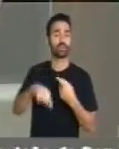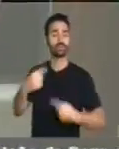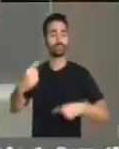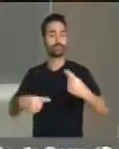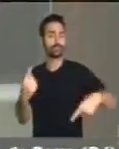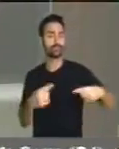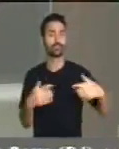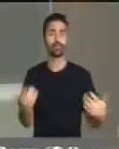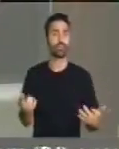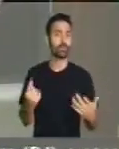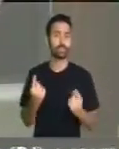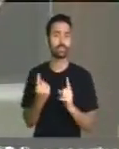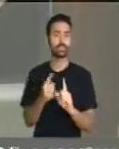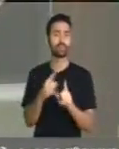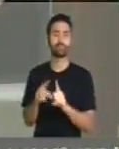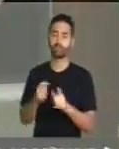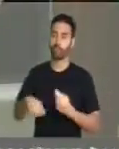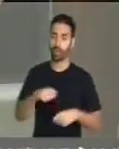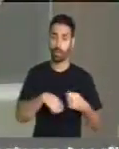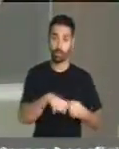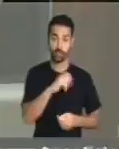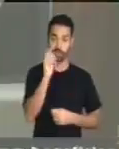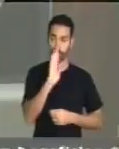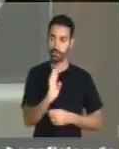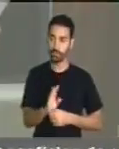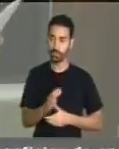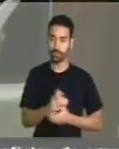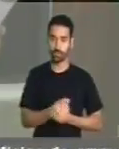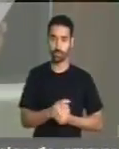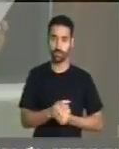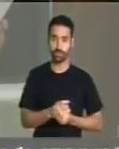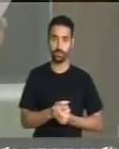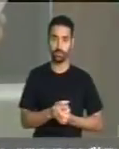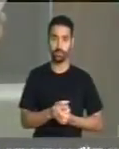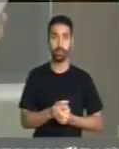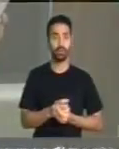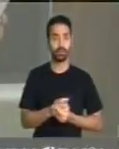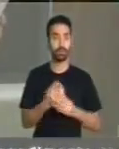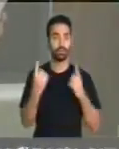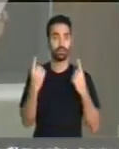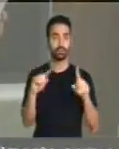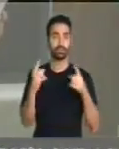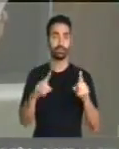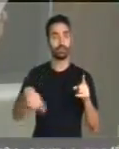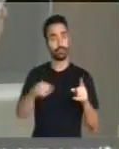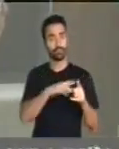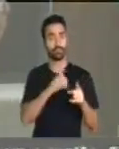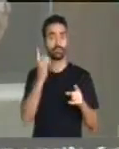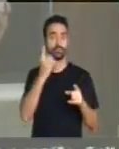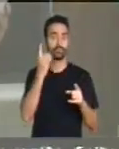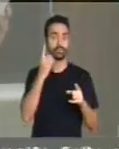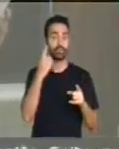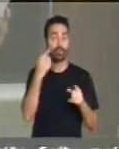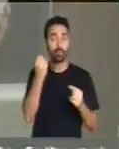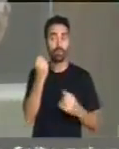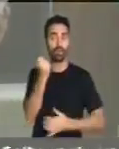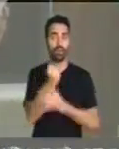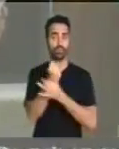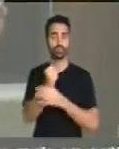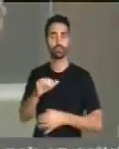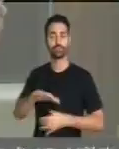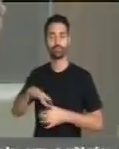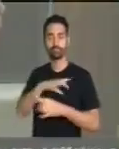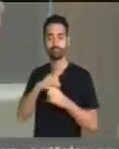e desafios dos pequenos negócios no Brasil. O desafio de nós parlamentares é grande, no sentido de garantirmos um ambiente